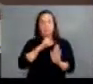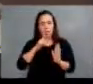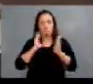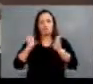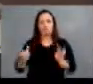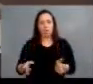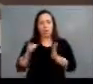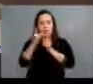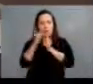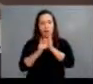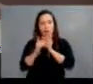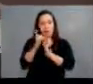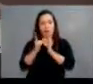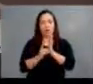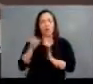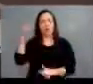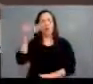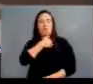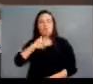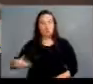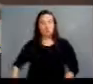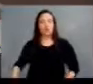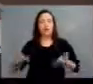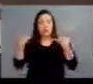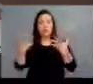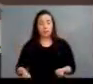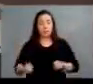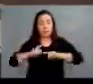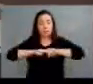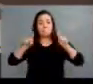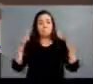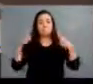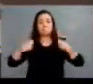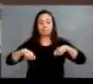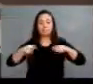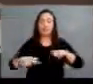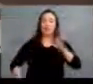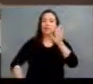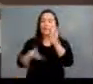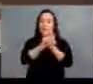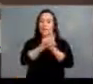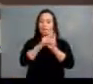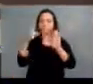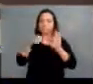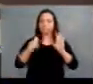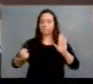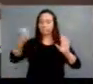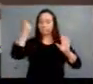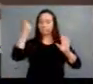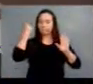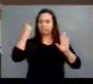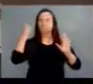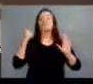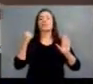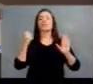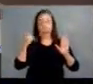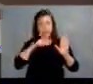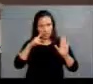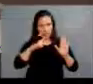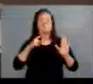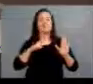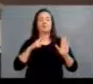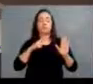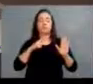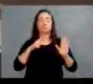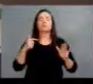decreto de Sua Excelência o Governador nesse sentido, mas é necessário assegurar esta conquista em sede de